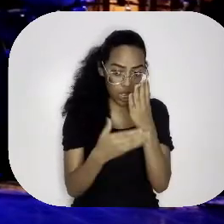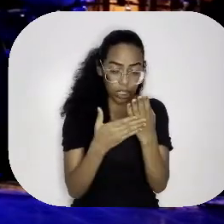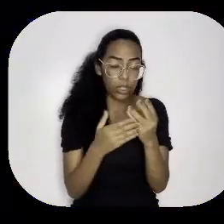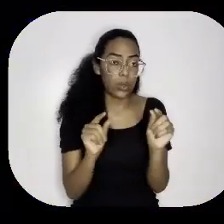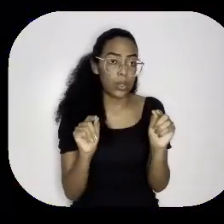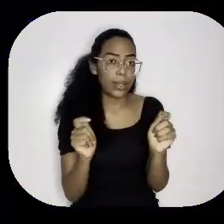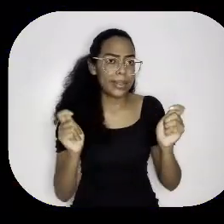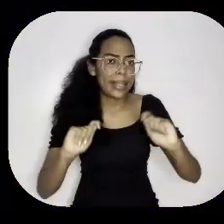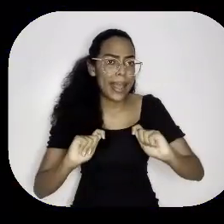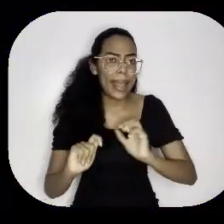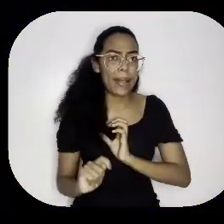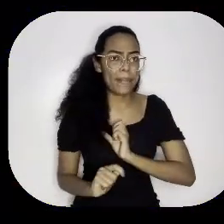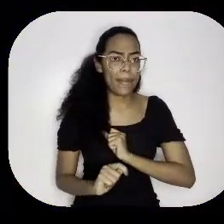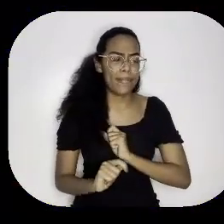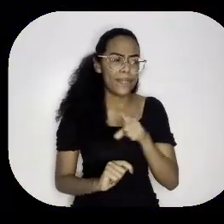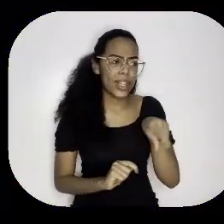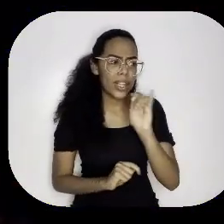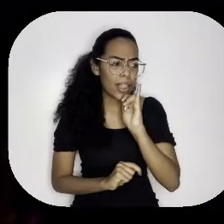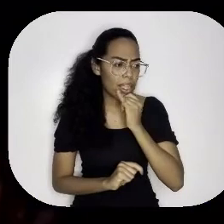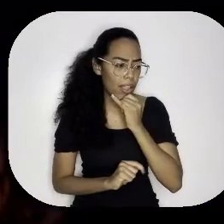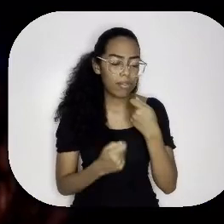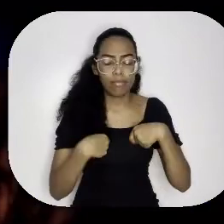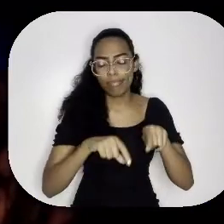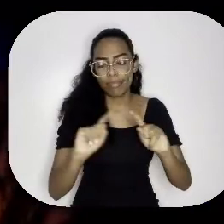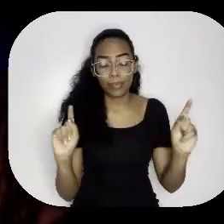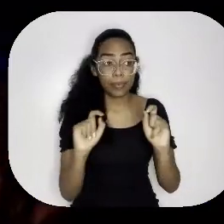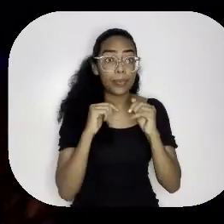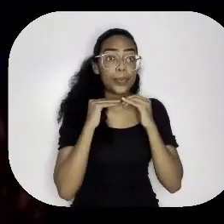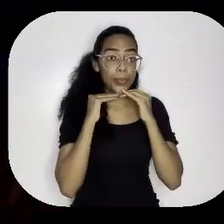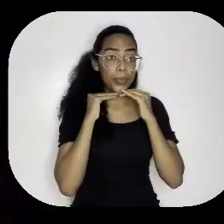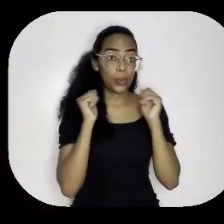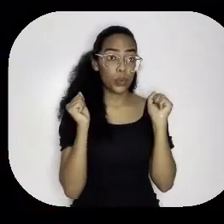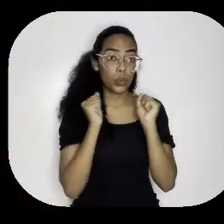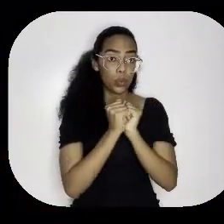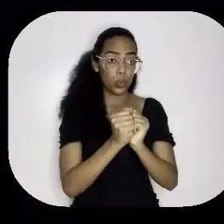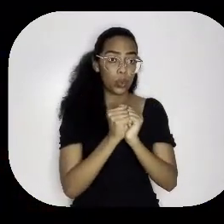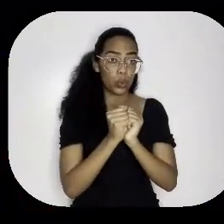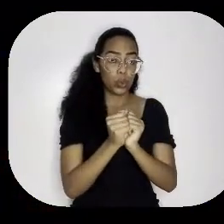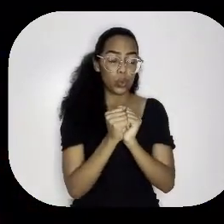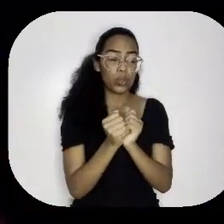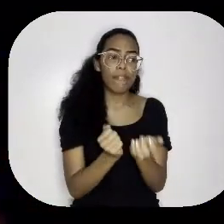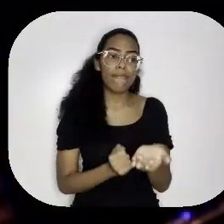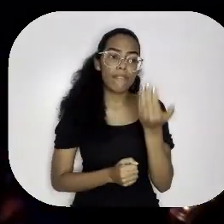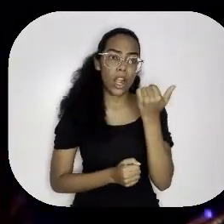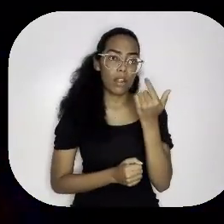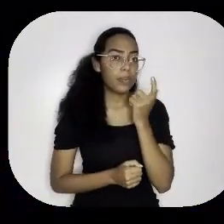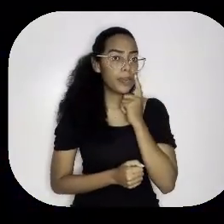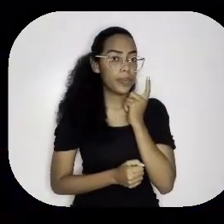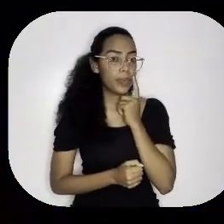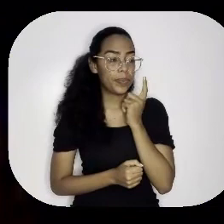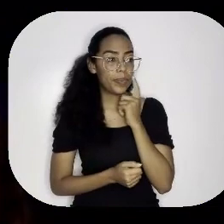acreditar que é possível amar, não se entristeça, erga a cabeça, junte-se a nós,